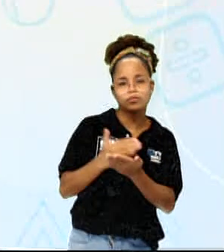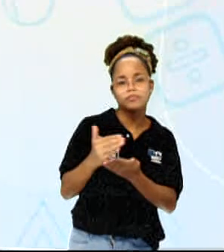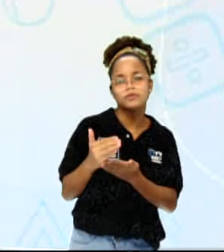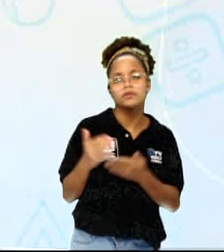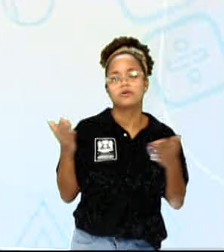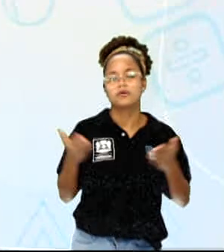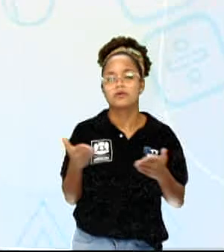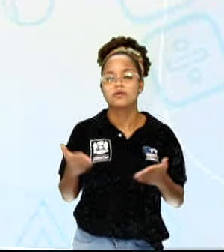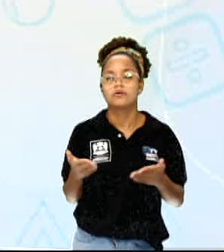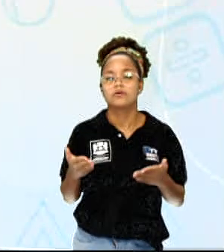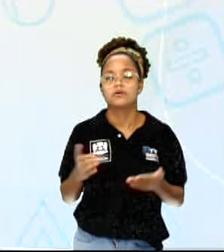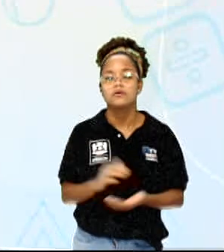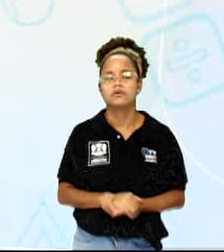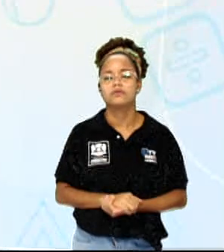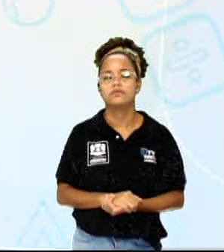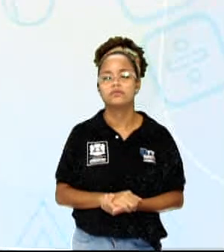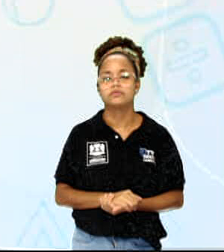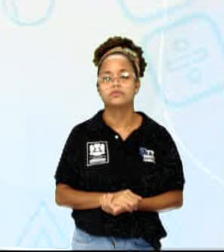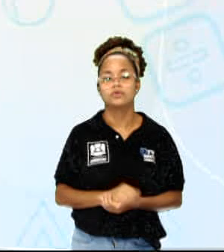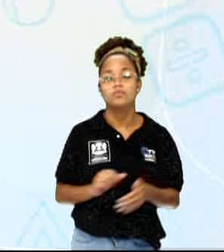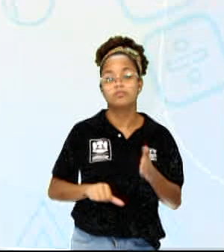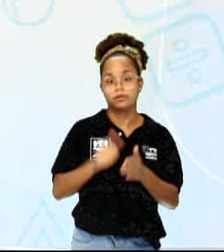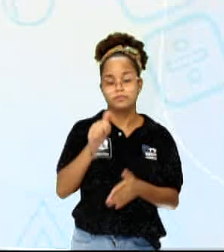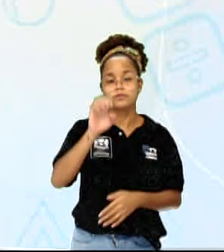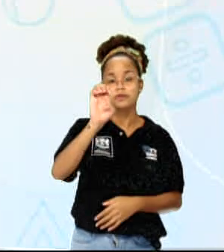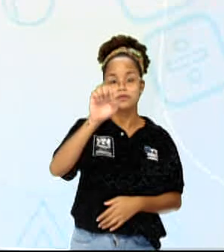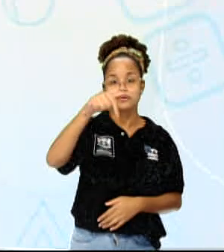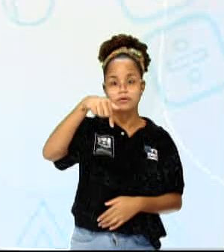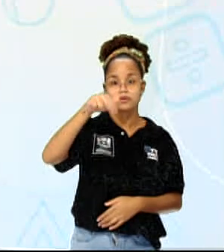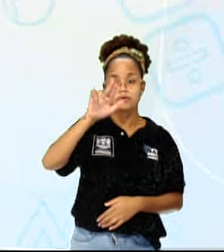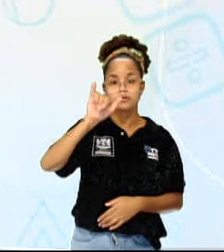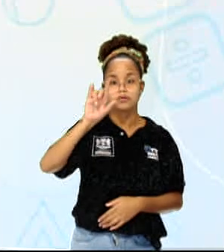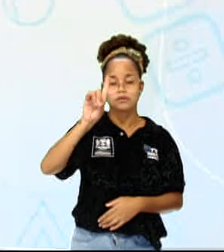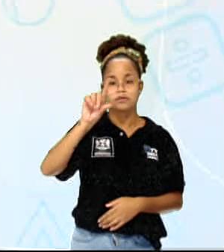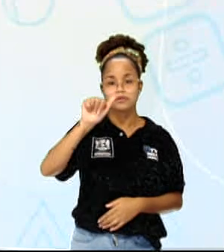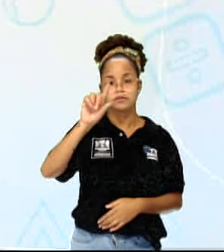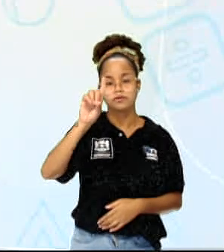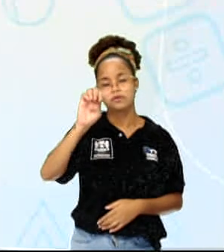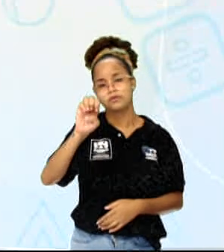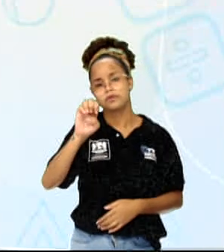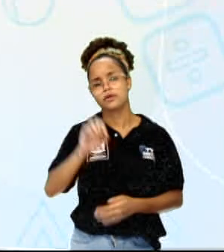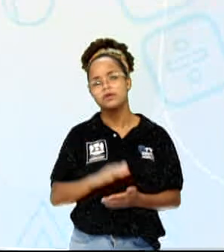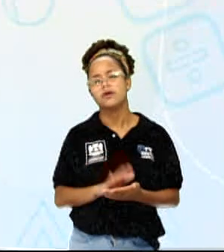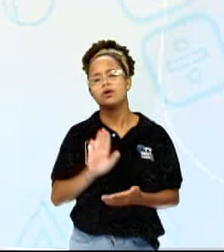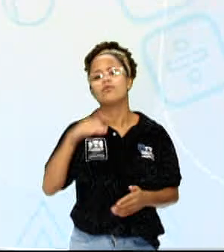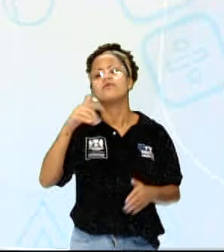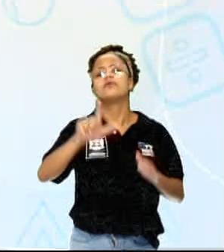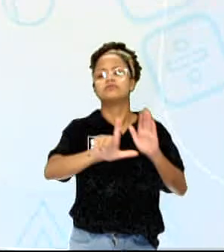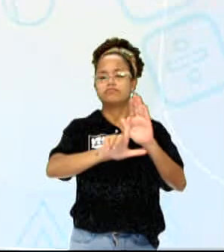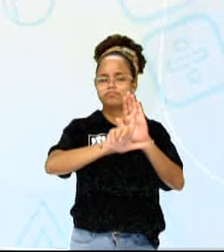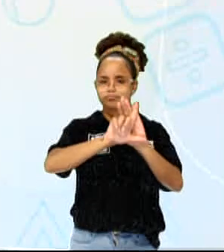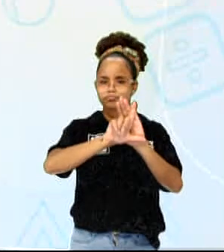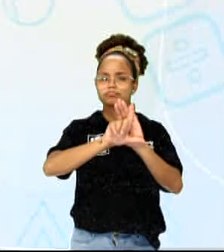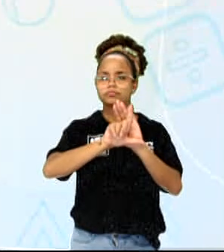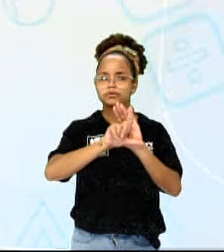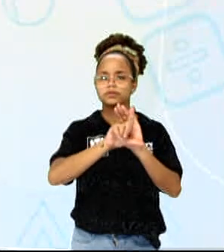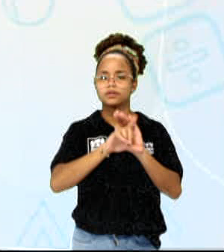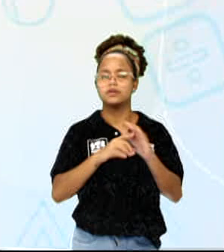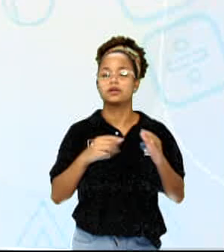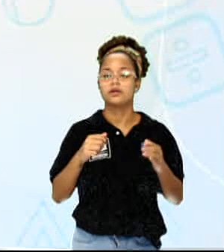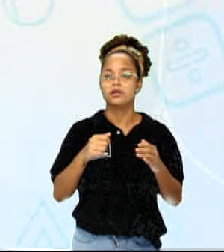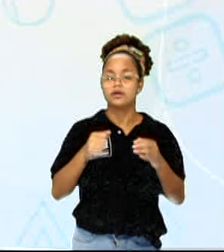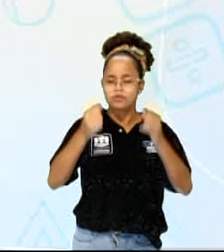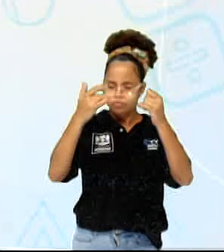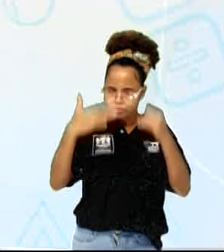pouquinho do princípio da equidade, que é justamente quando as leis elas vêm para tratar